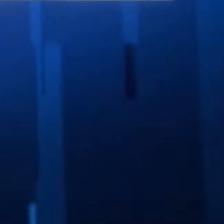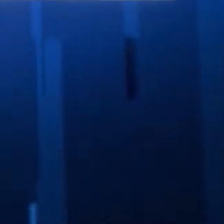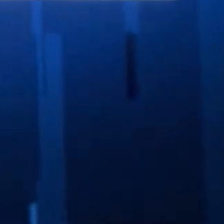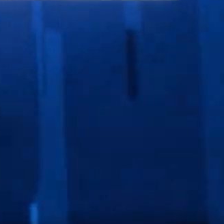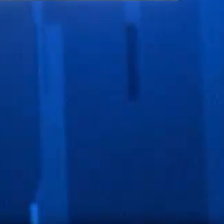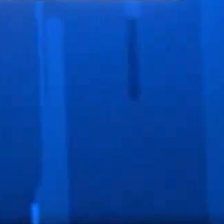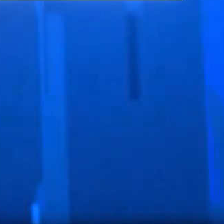e